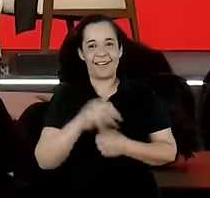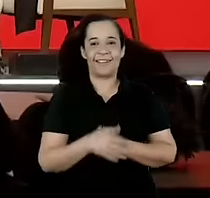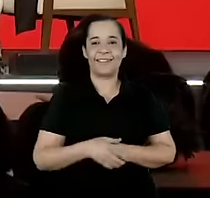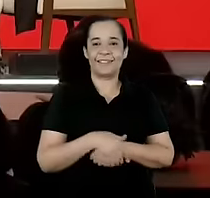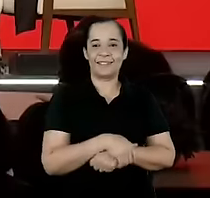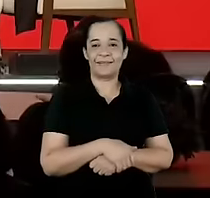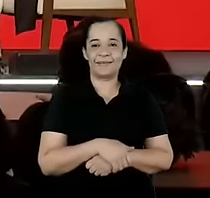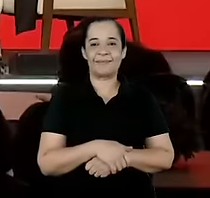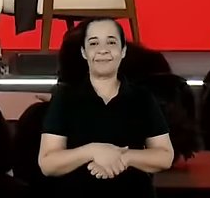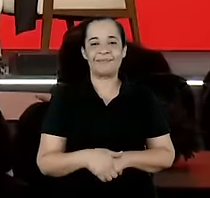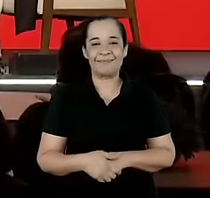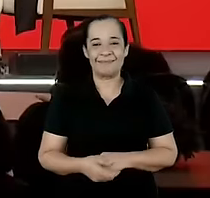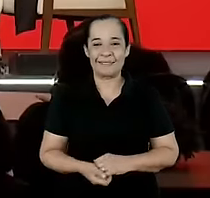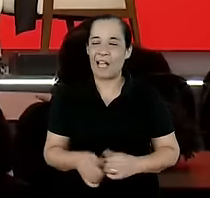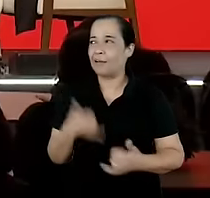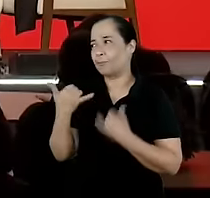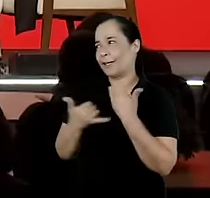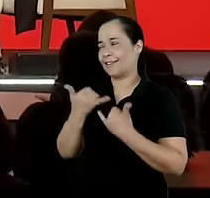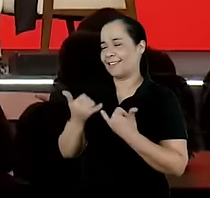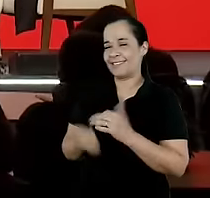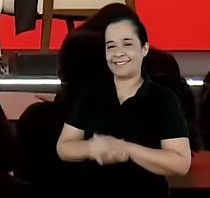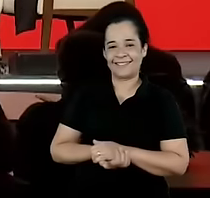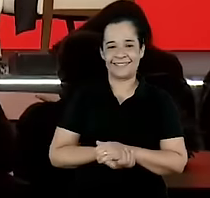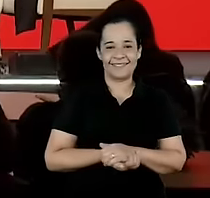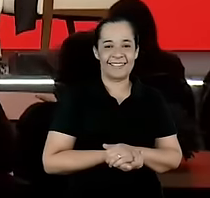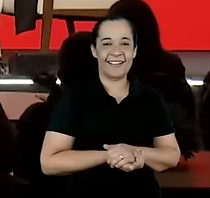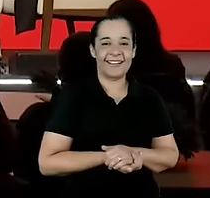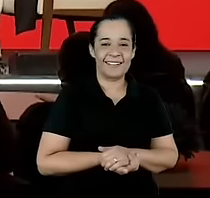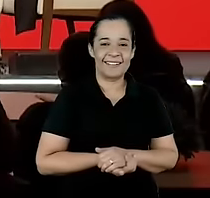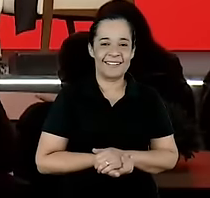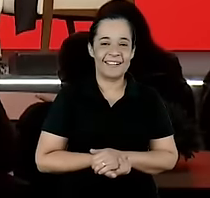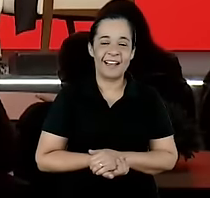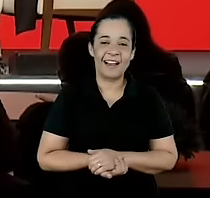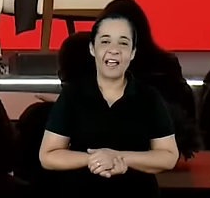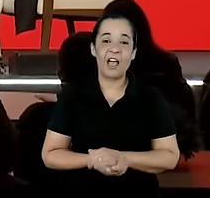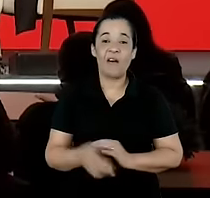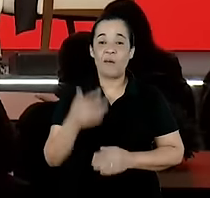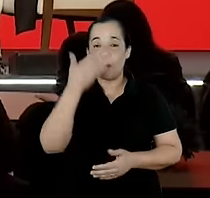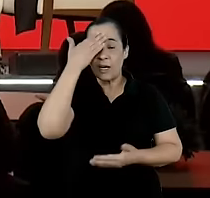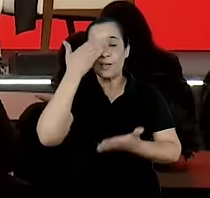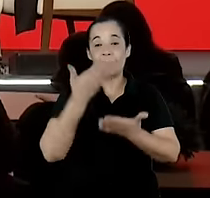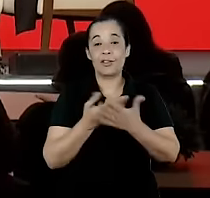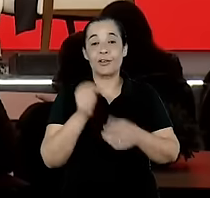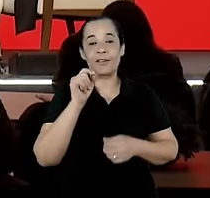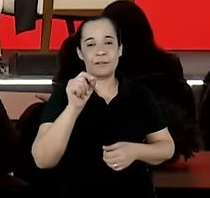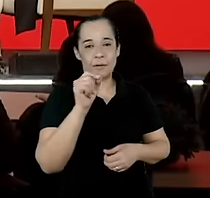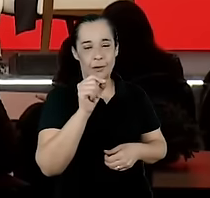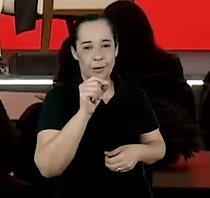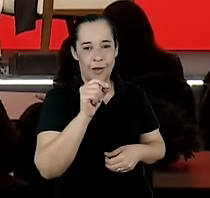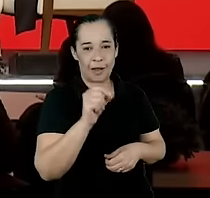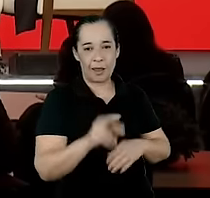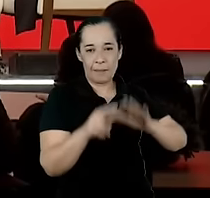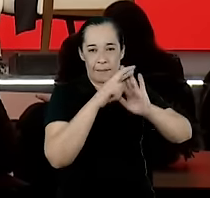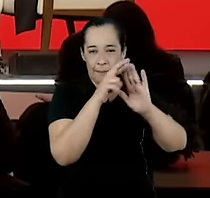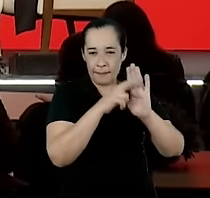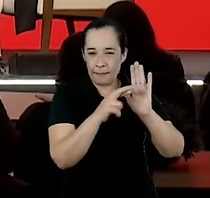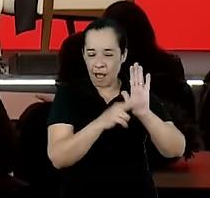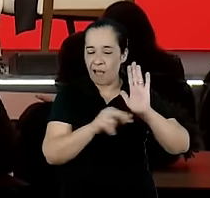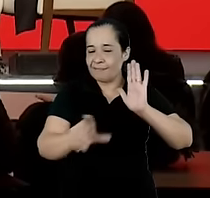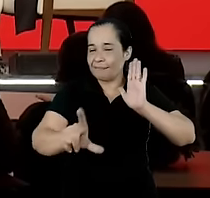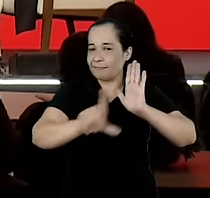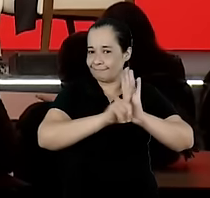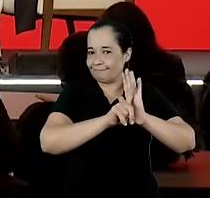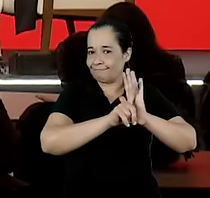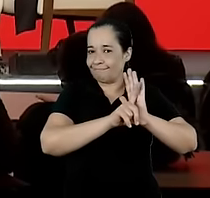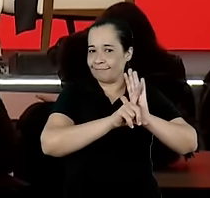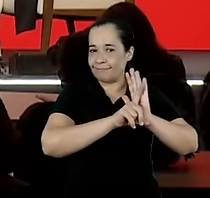tô tô brincando contigo eh eu que eu acho é o seguinte nesse ponto de regulação eh eu acho que nós